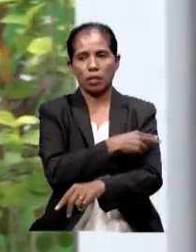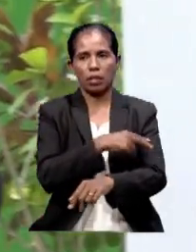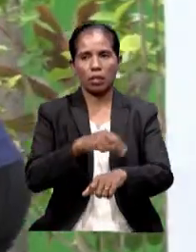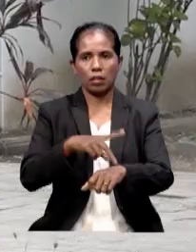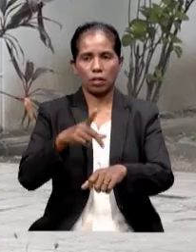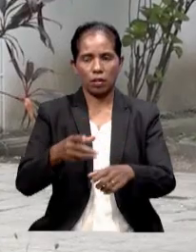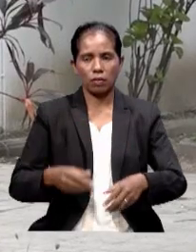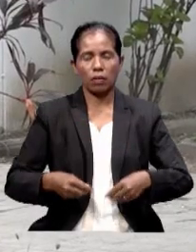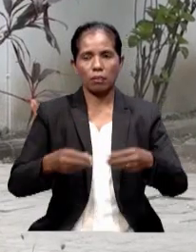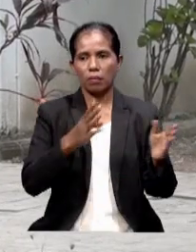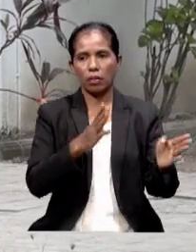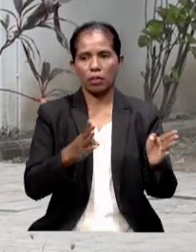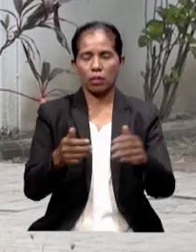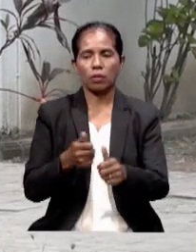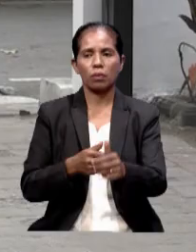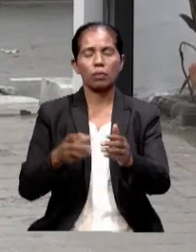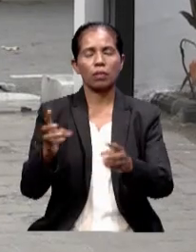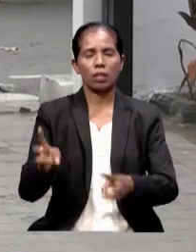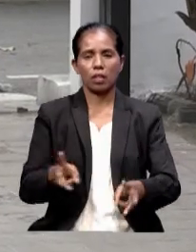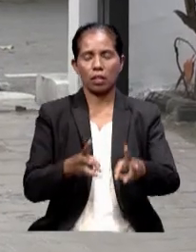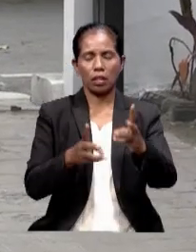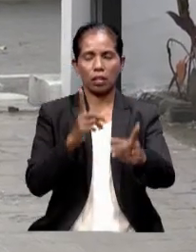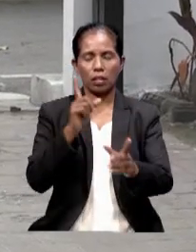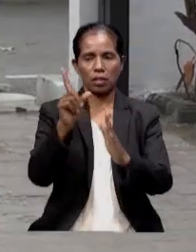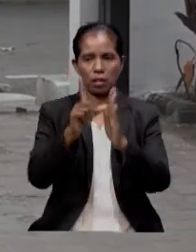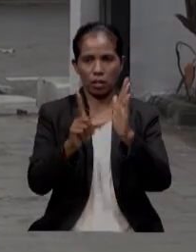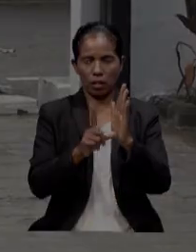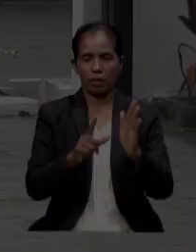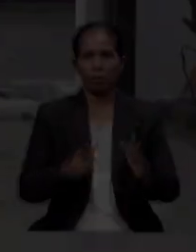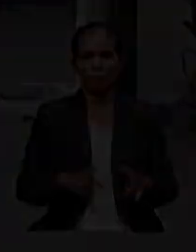entrega processo né, tir dalan legal. Tito Silva, Emrencena Martins, GMN.